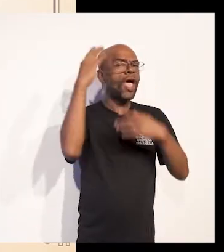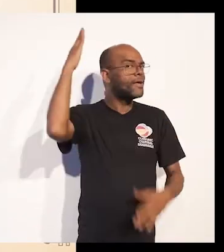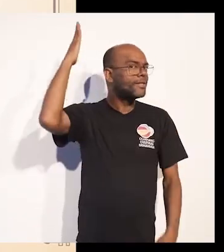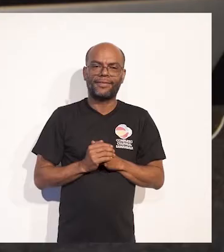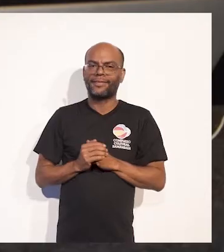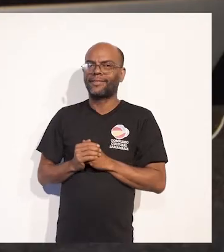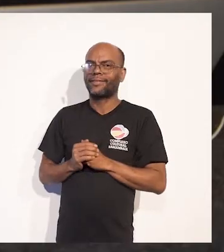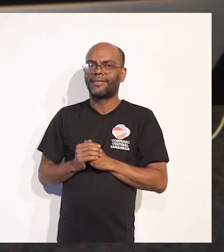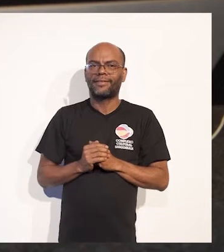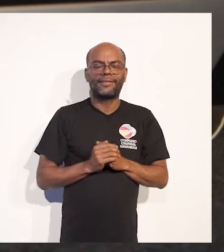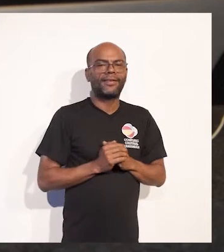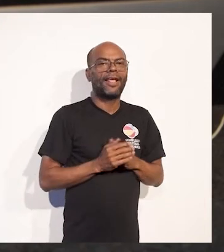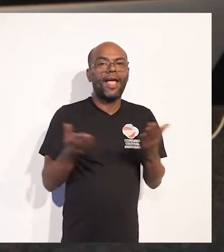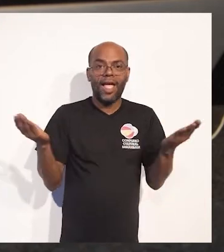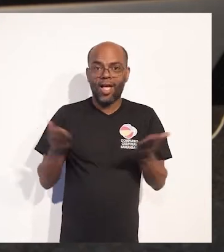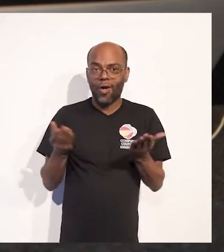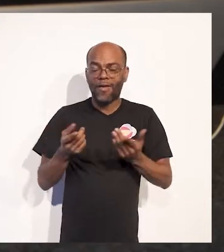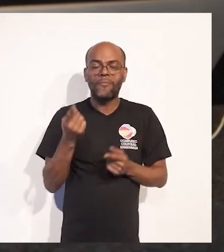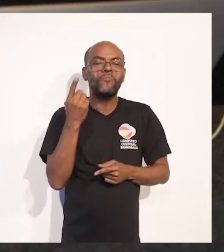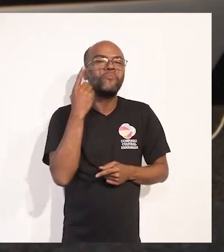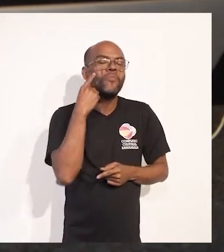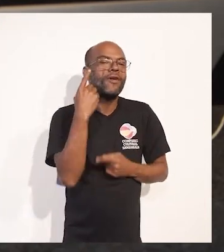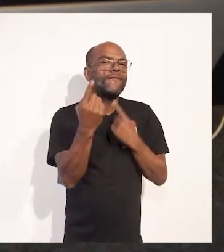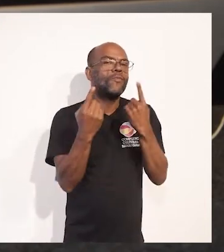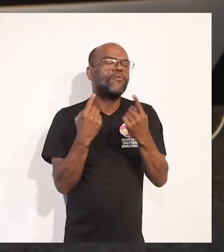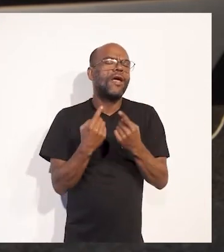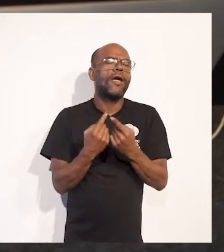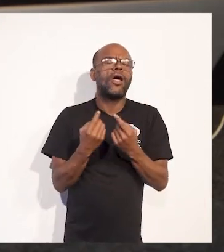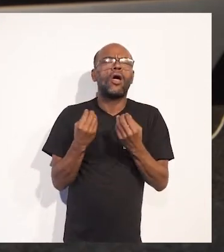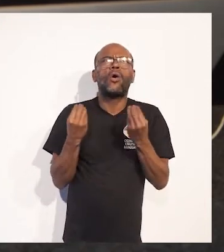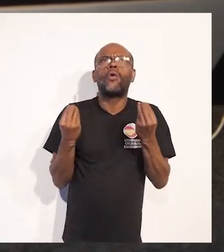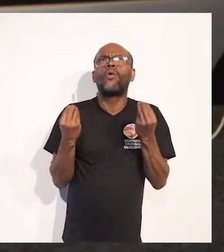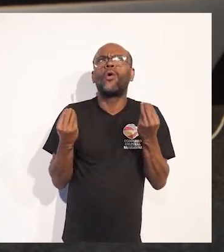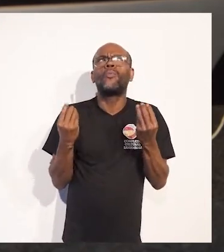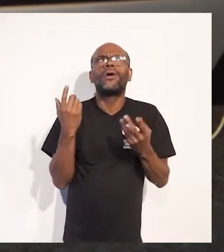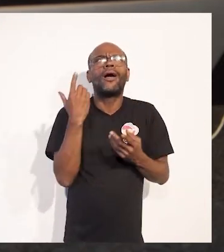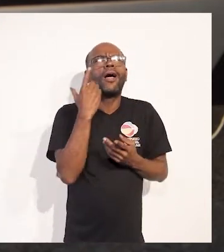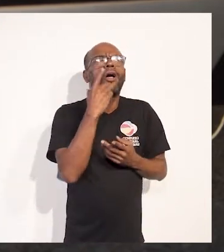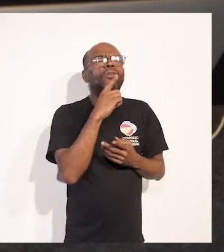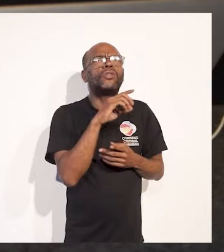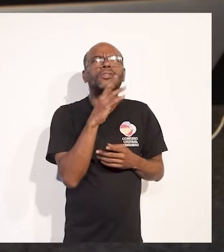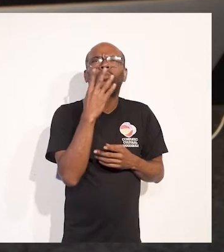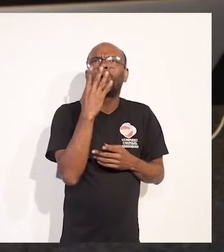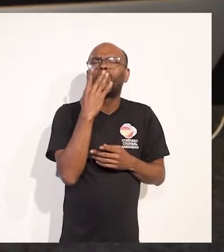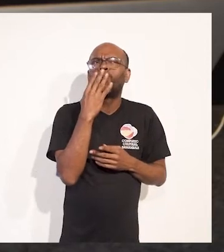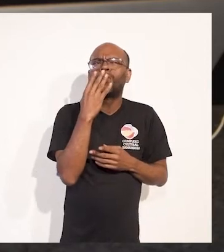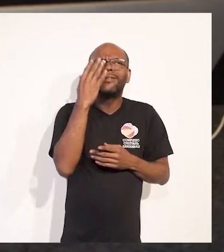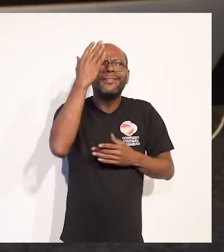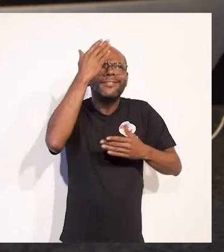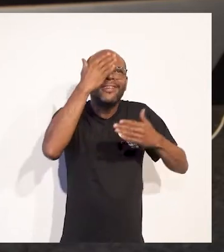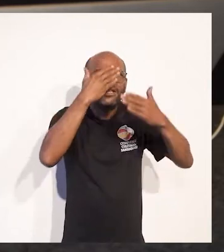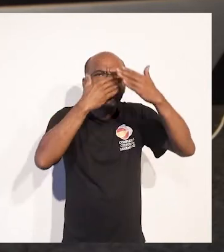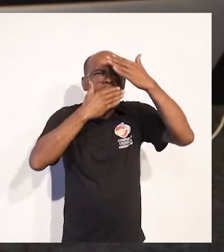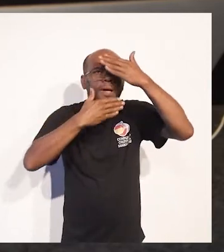cérebros. Agora a gente vai ver como acontece com as cores pigmentos transparentes. A gente